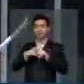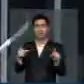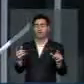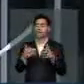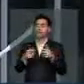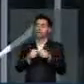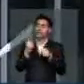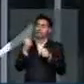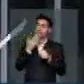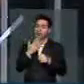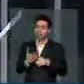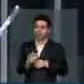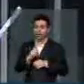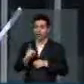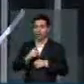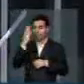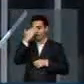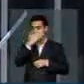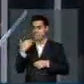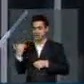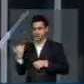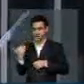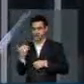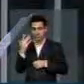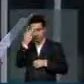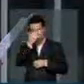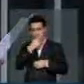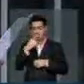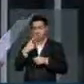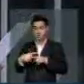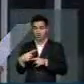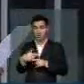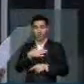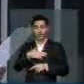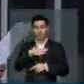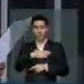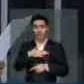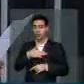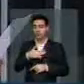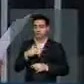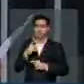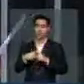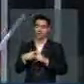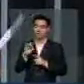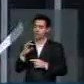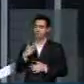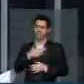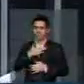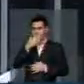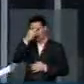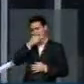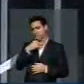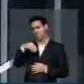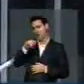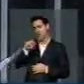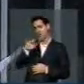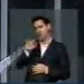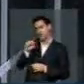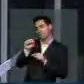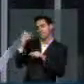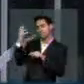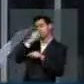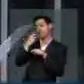favor não pinte esse rosto que eu gosto que é só meu Marina você é bonita